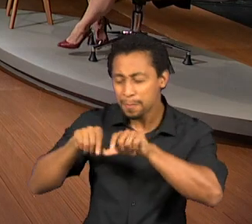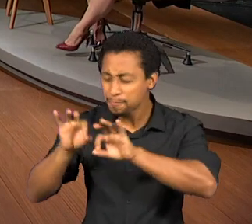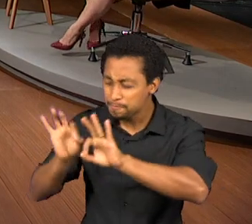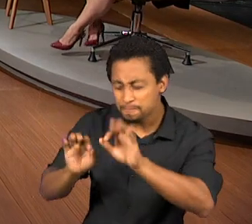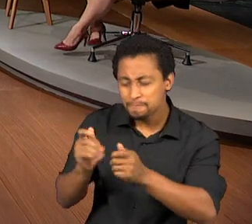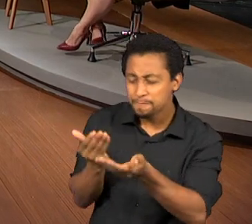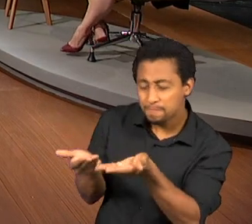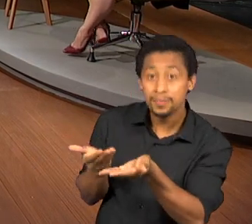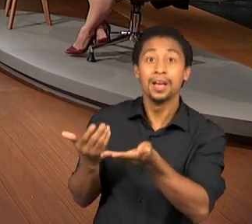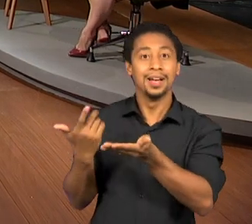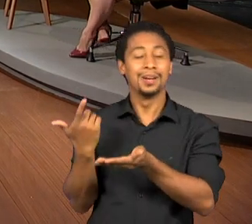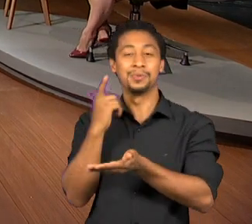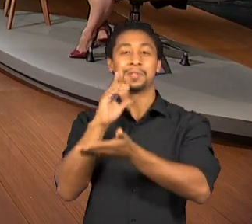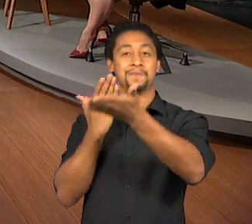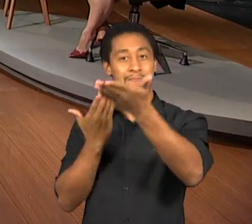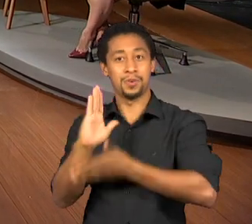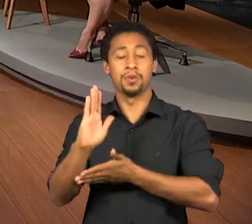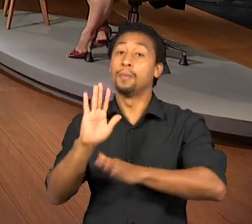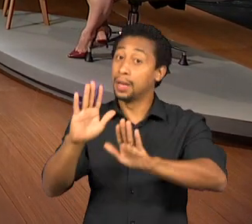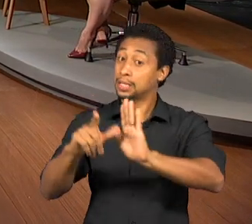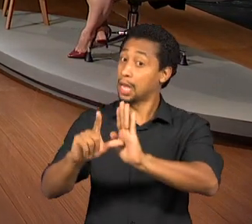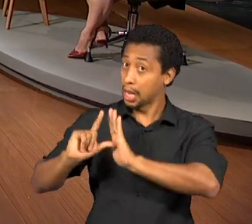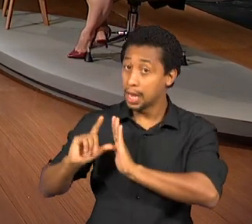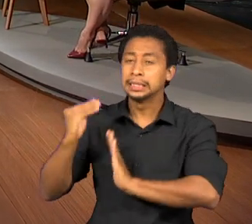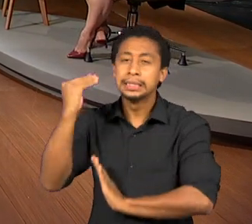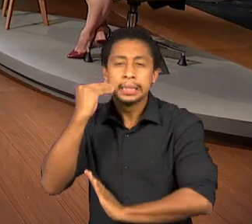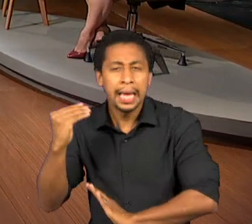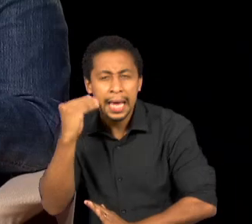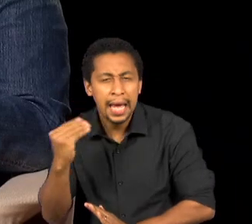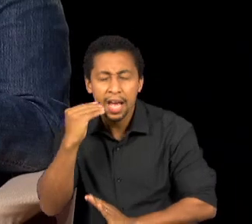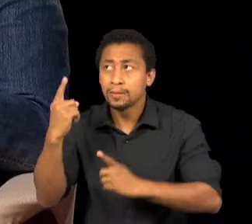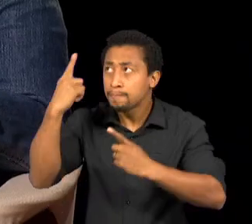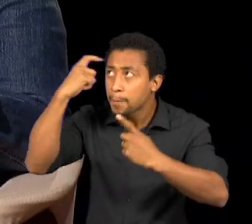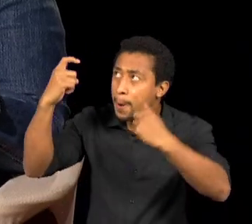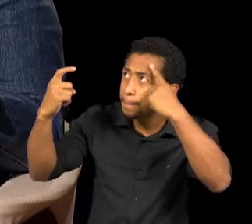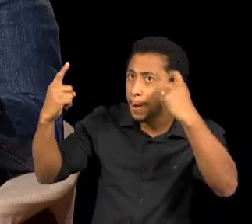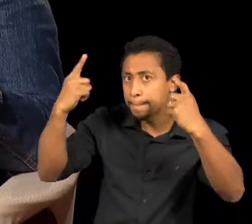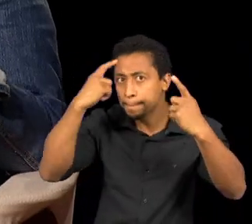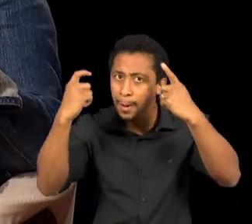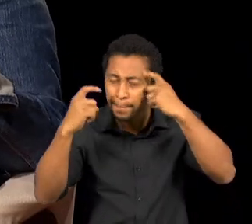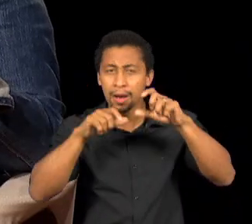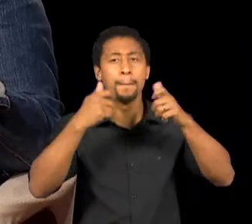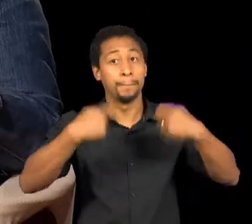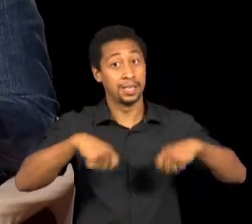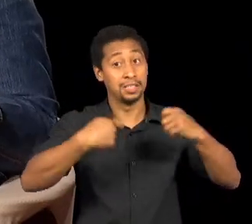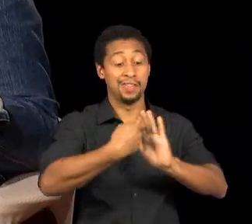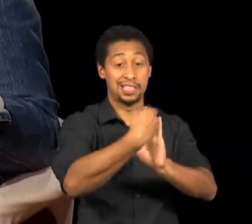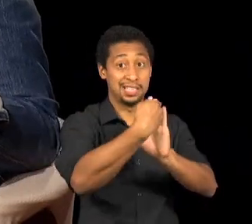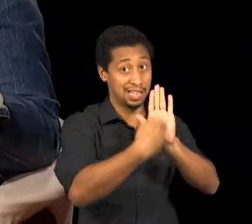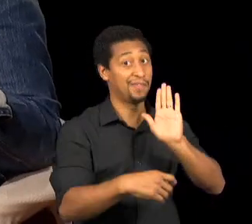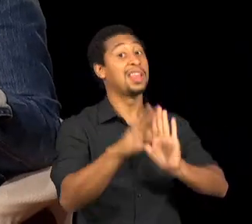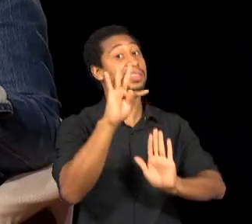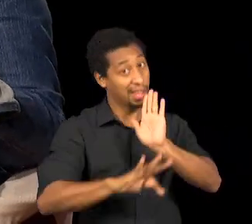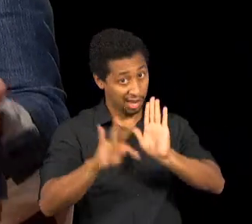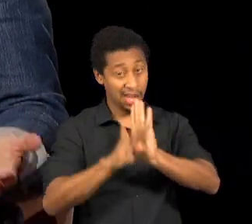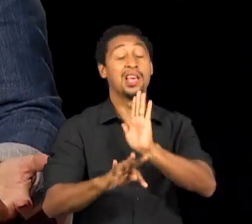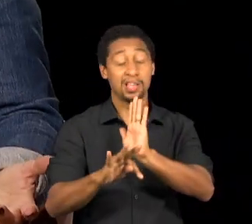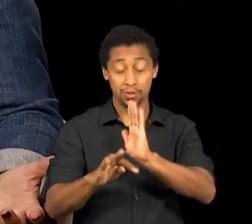fazia improvisos, eu fazia textos. Eu fui bem testada, porque era uma